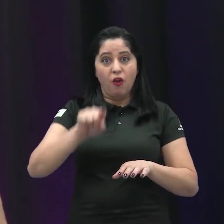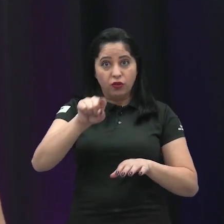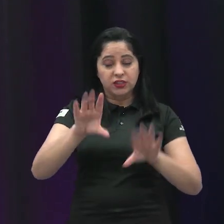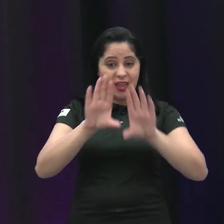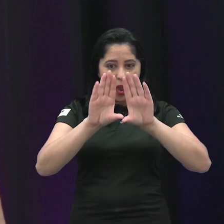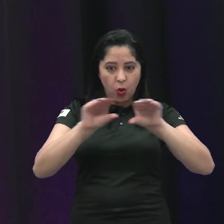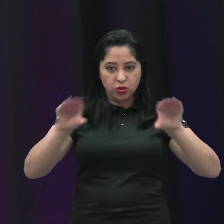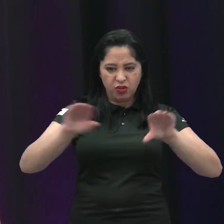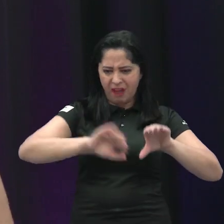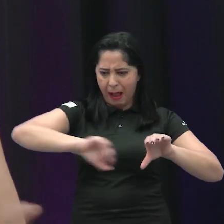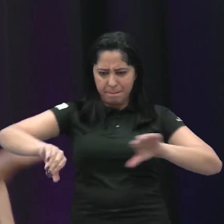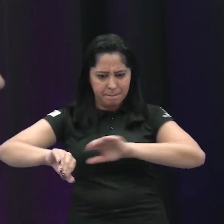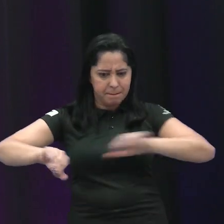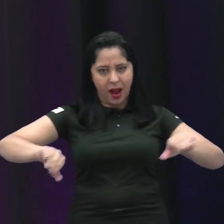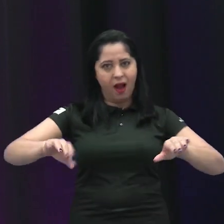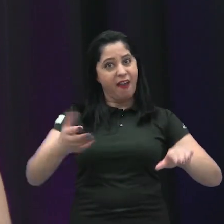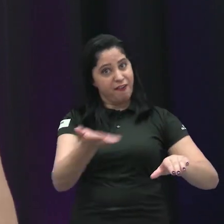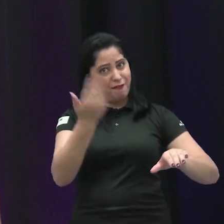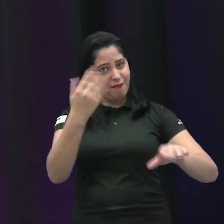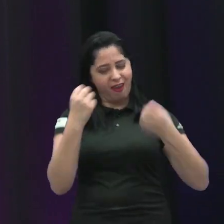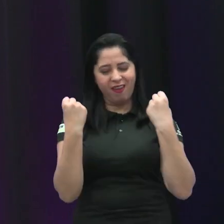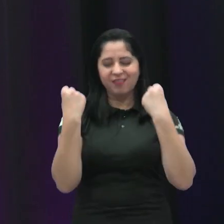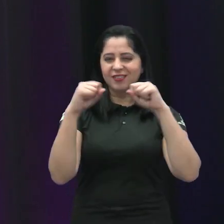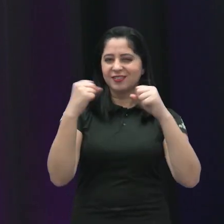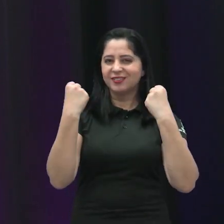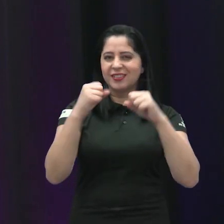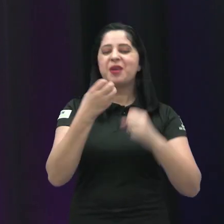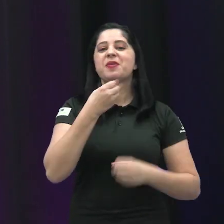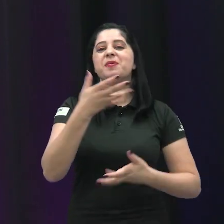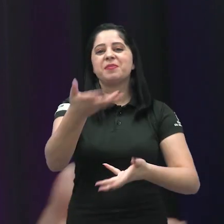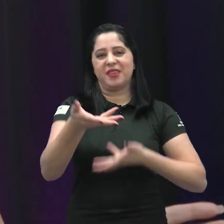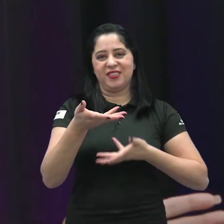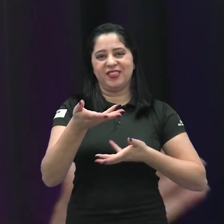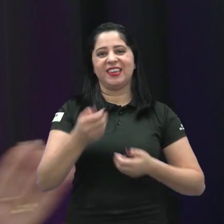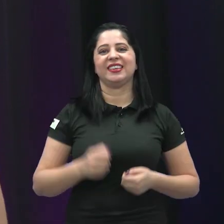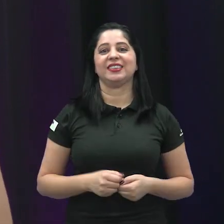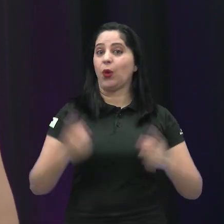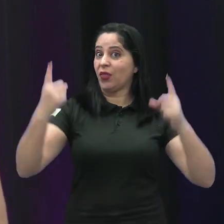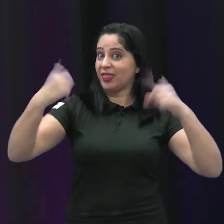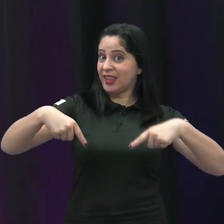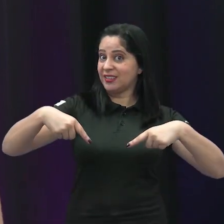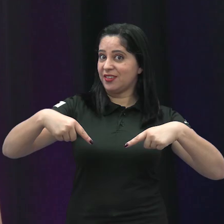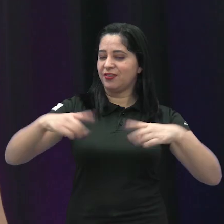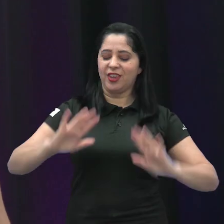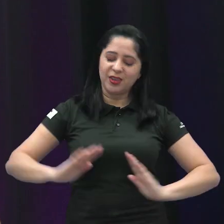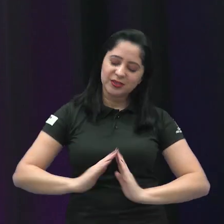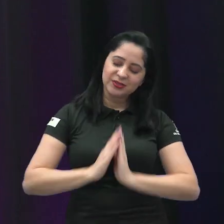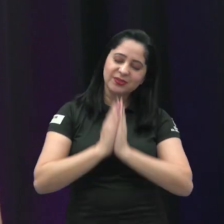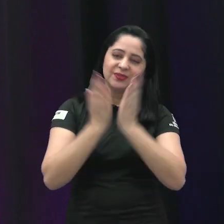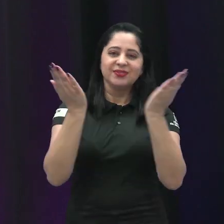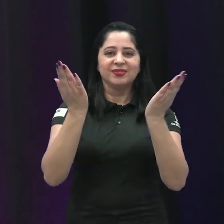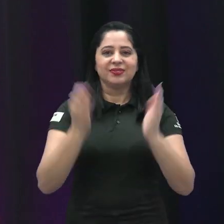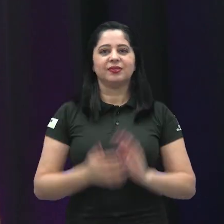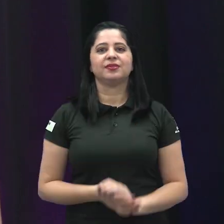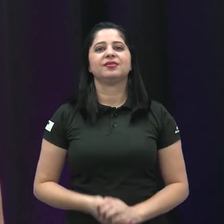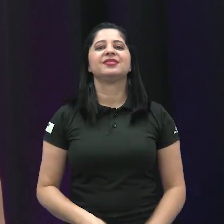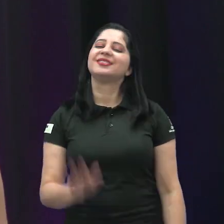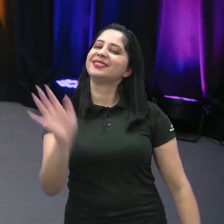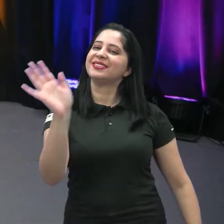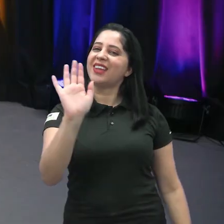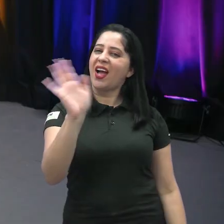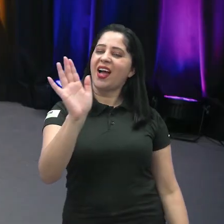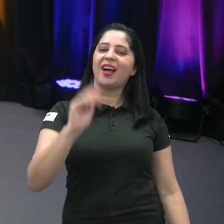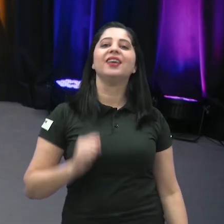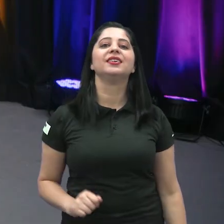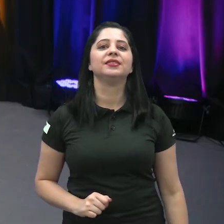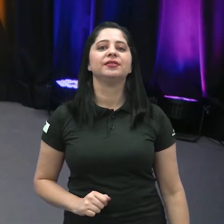sofá aí da sua casa e bora se exercitar com a gente. Muito bem-vindo, Felipe, para o nosso desafio e inspiração de hoje.